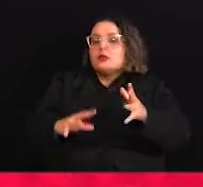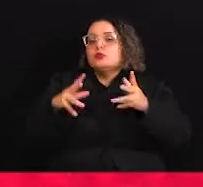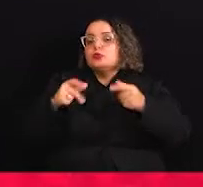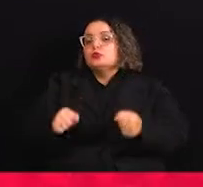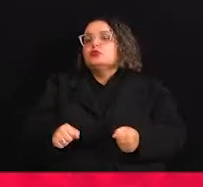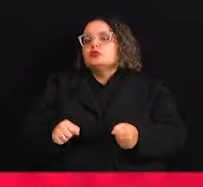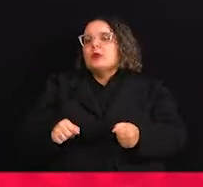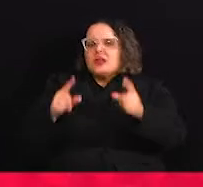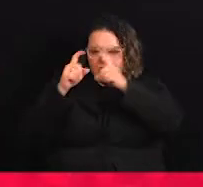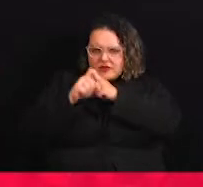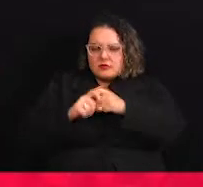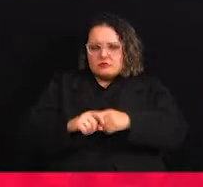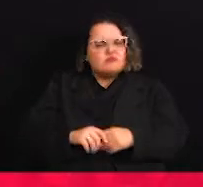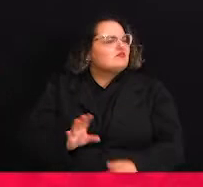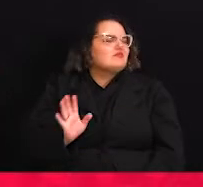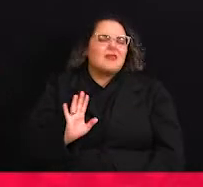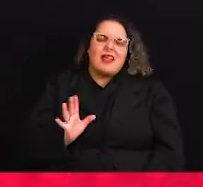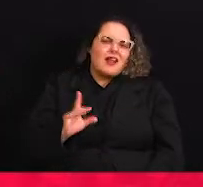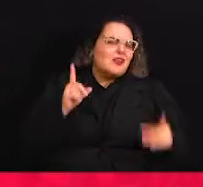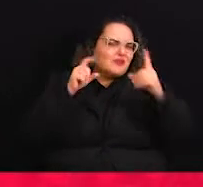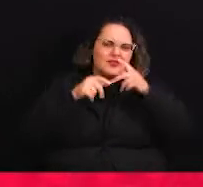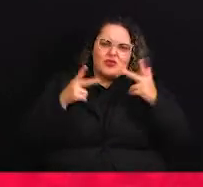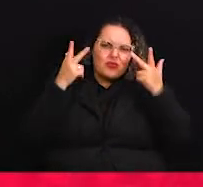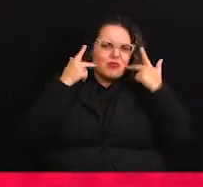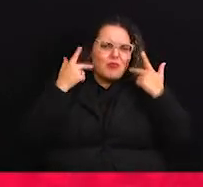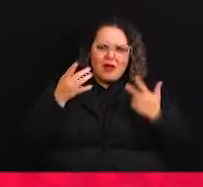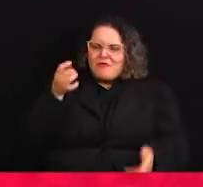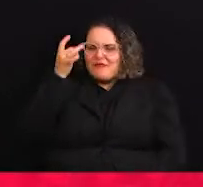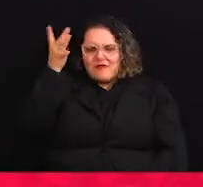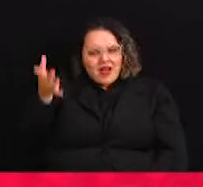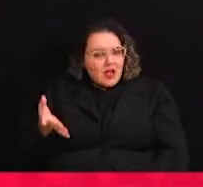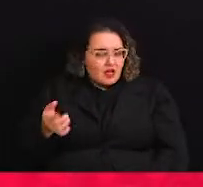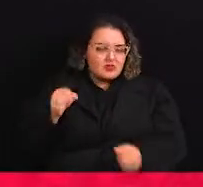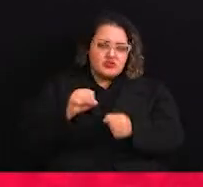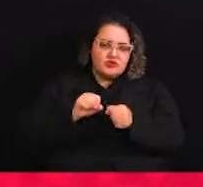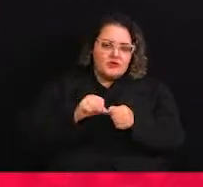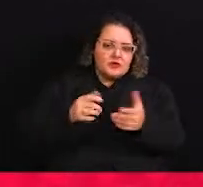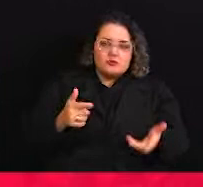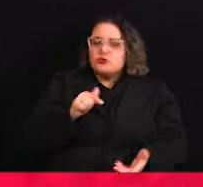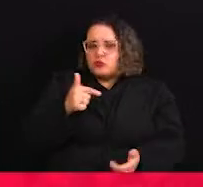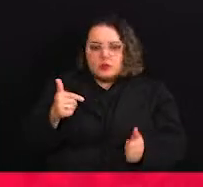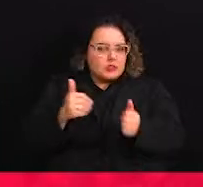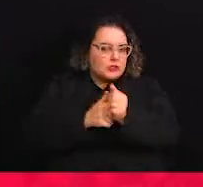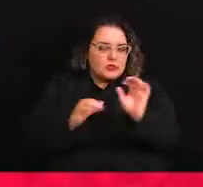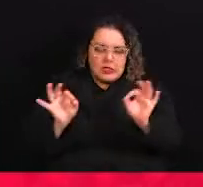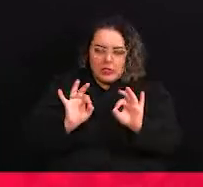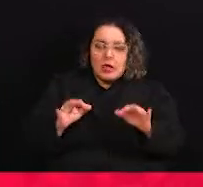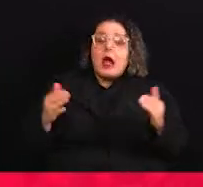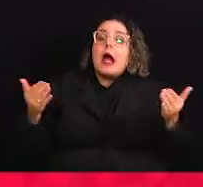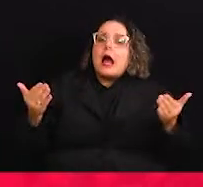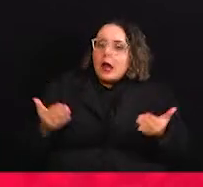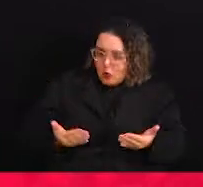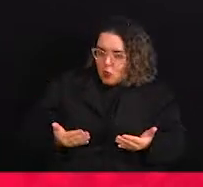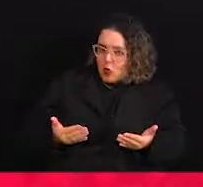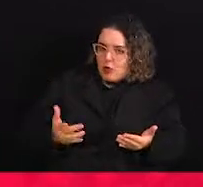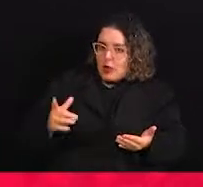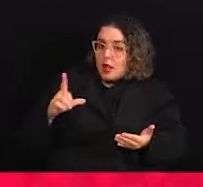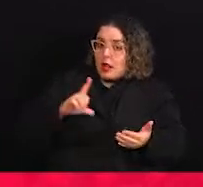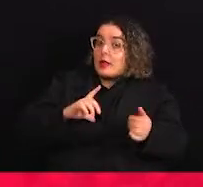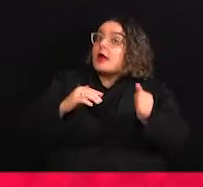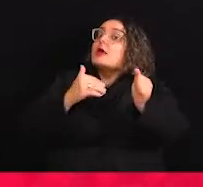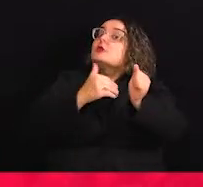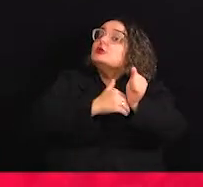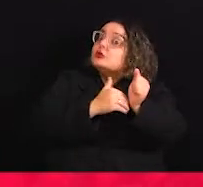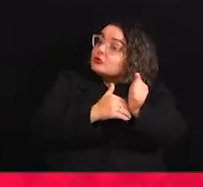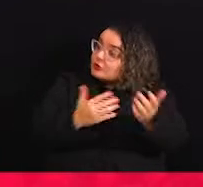ingredientes? É difícil? Não é difícil, é bem tranquilo, fácil de fazer, não tem segredo nenhum. Agora tem